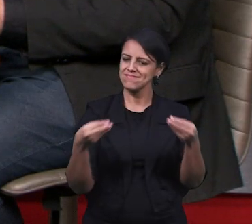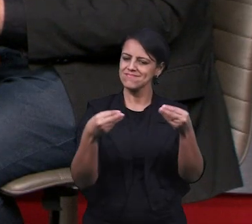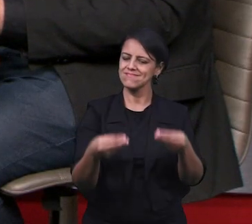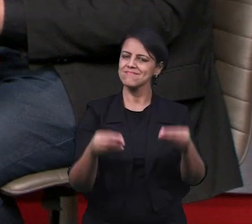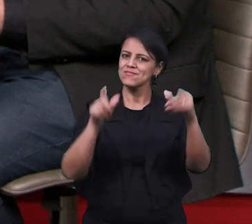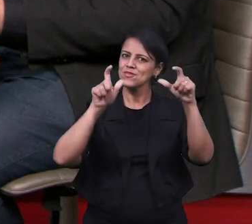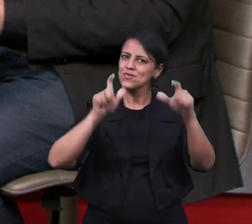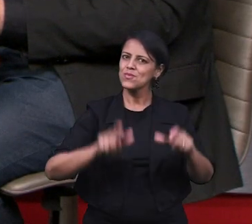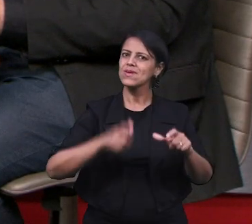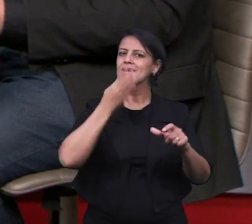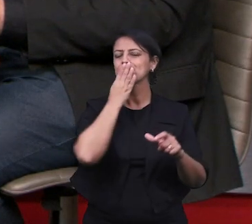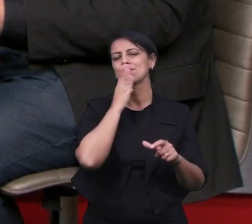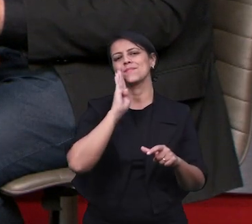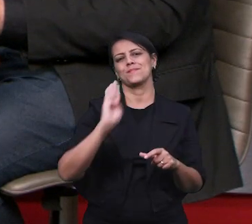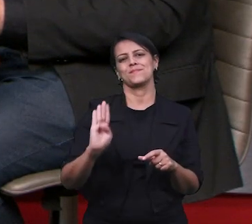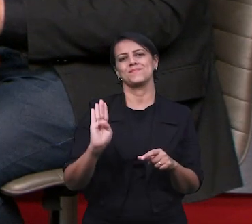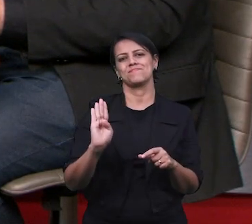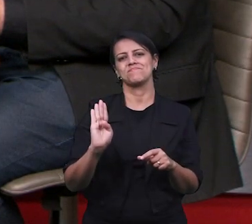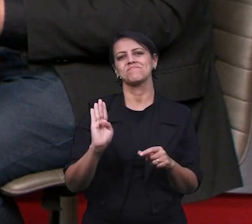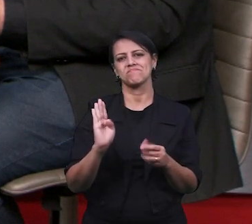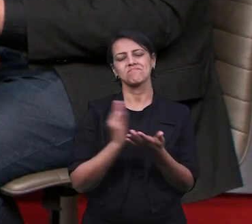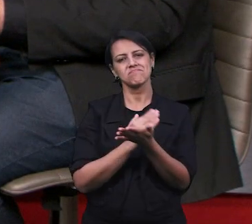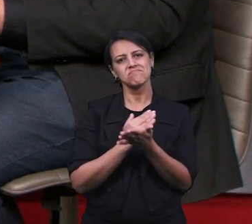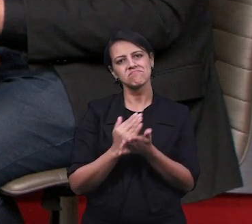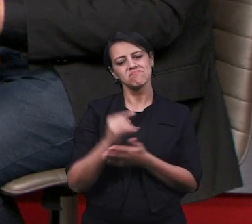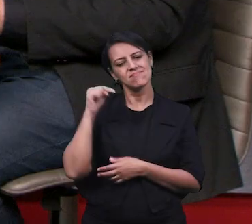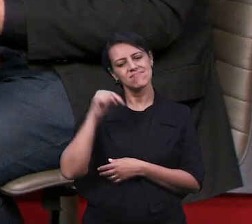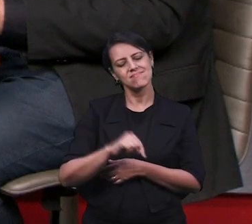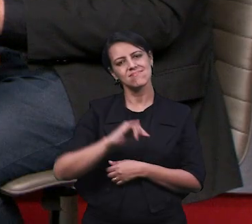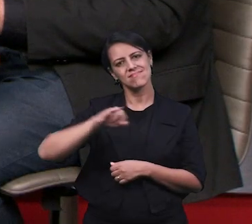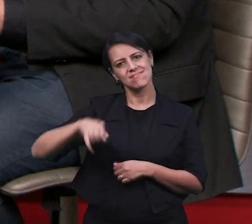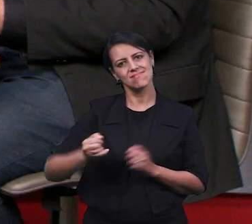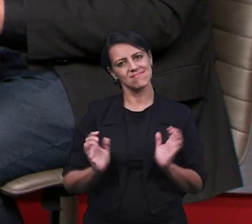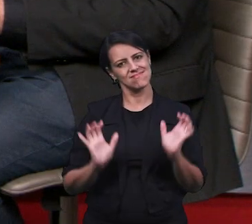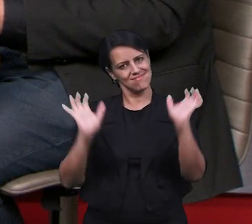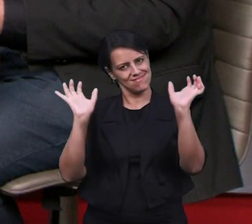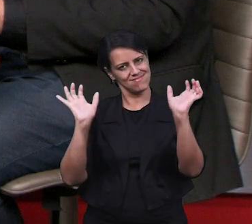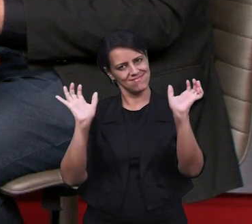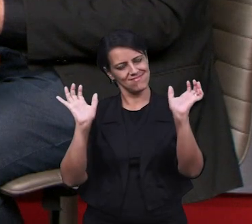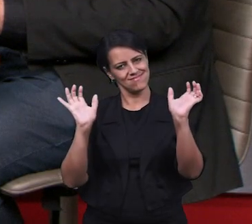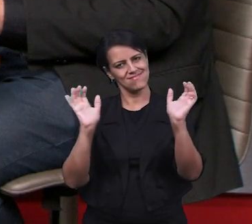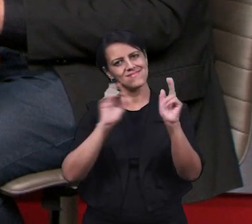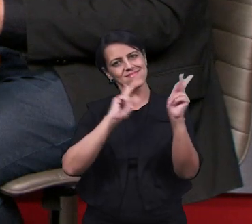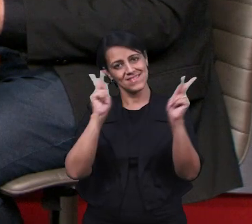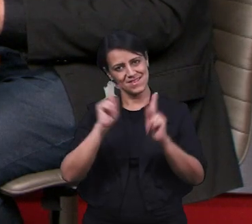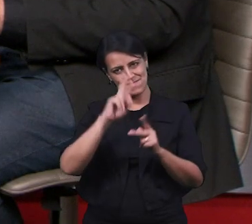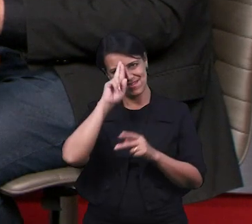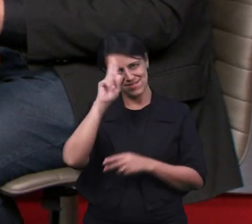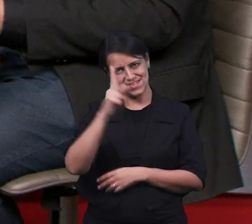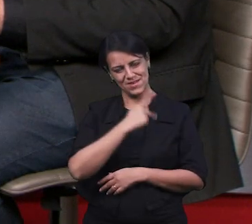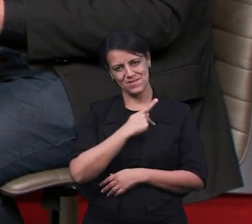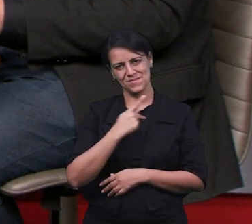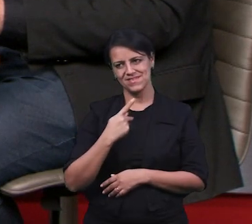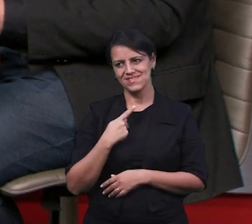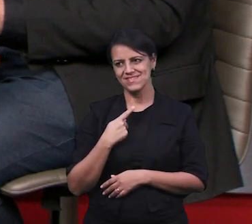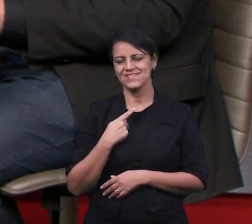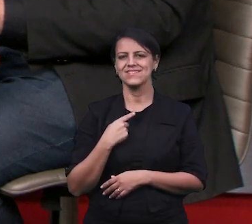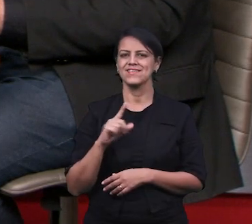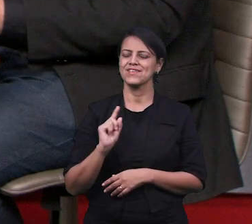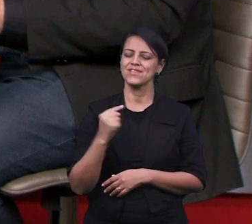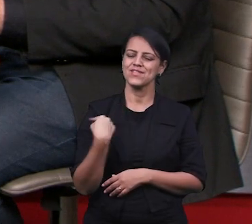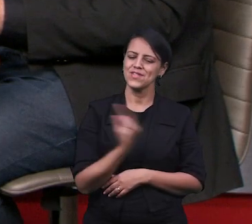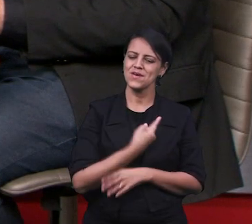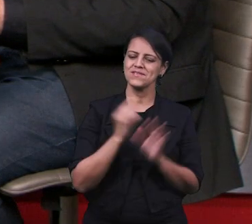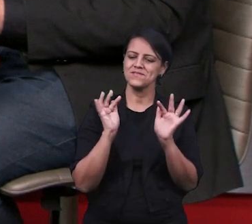terra que ele havia prometido, começando aqui pela cidade de Jericó. Então, irmãos, paz do Senhor, pastor Fábio. Paz do Senhor. Nós